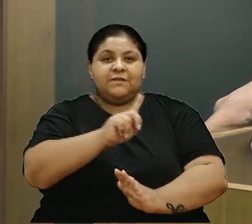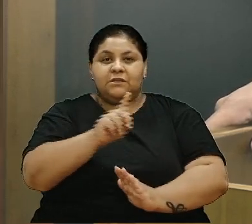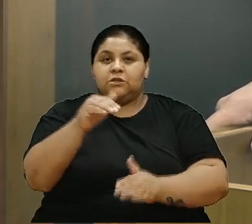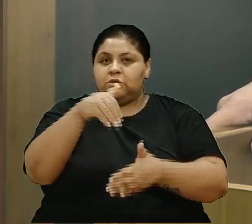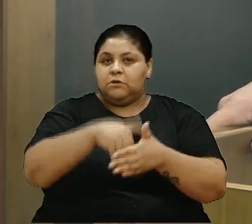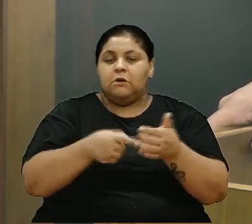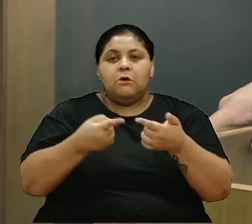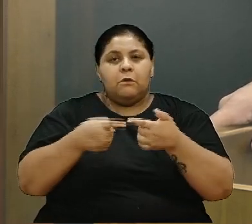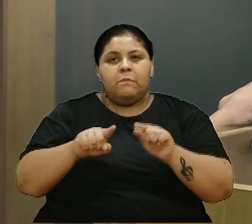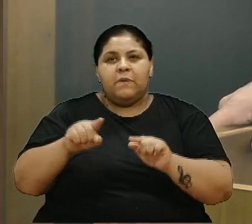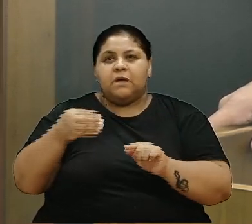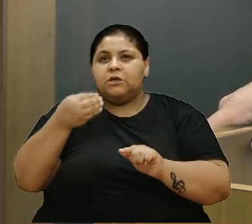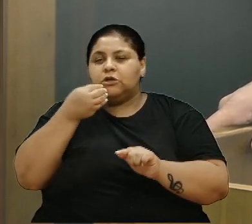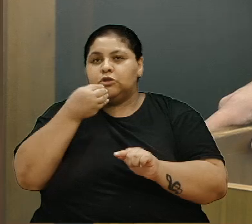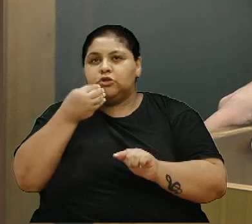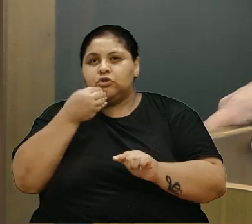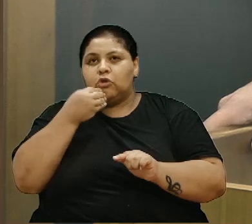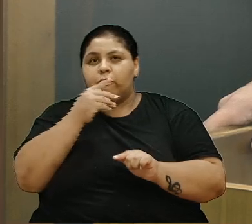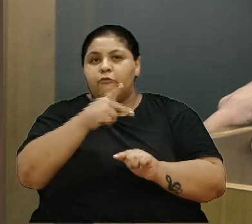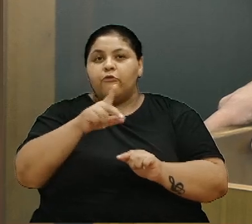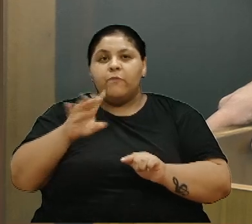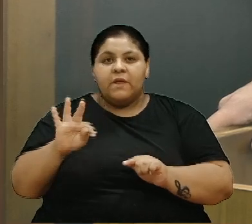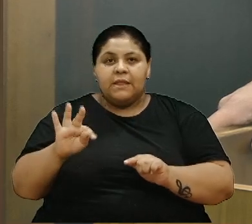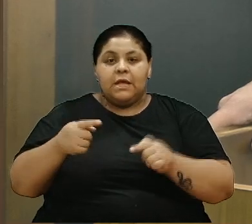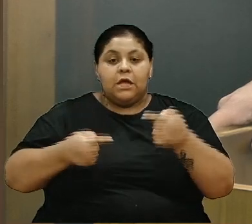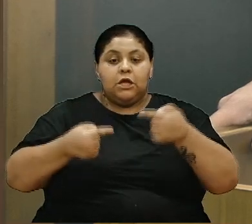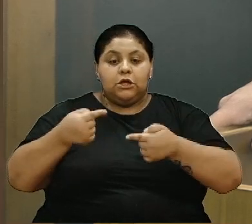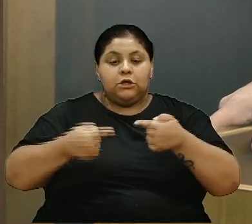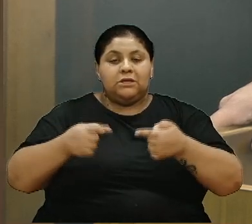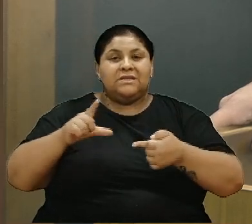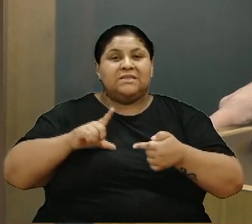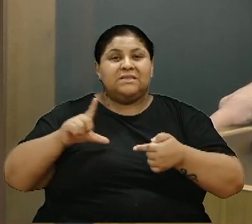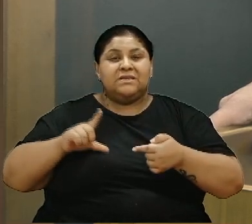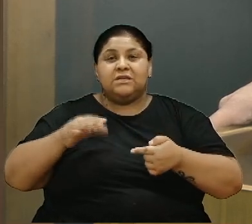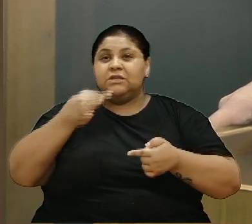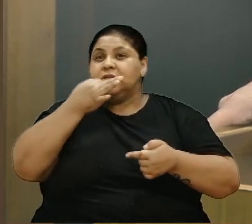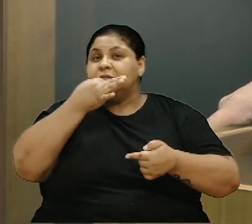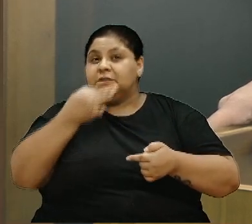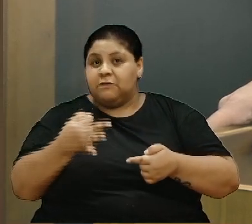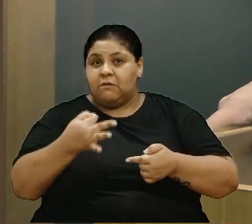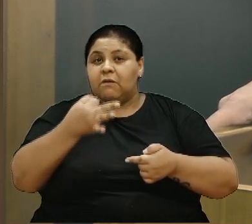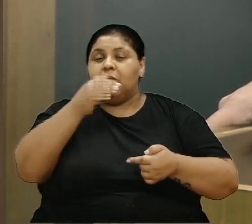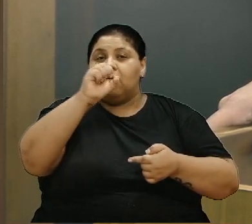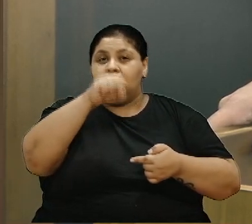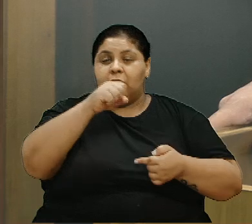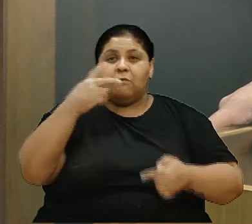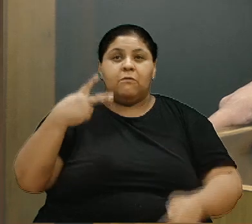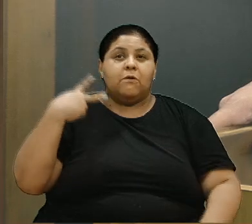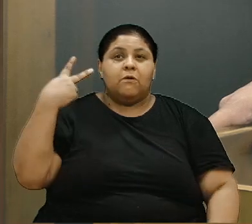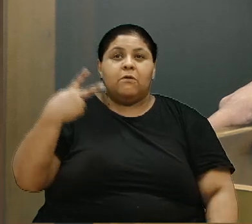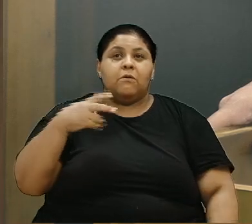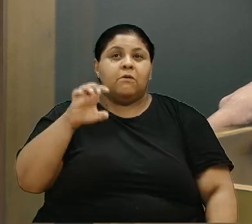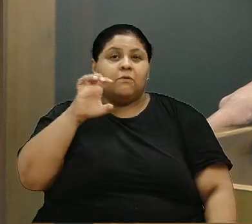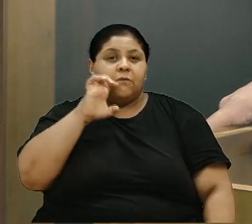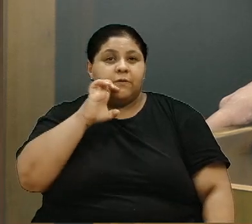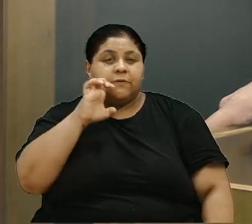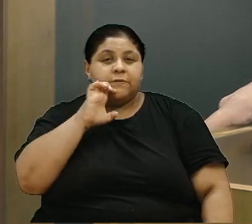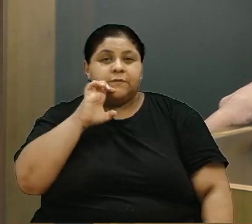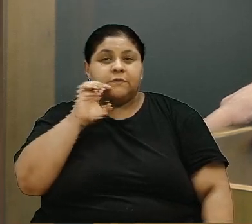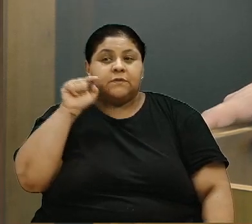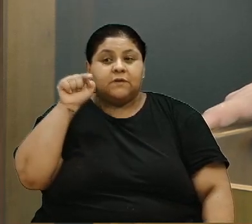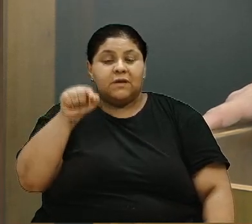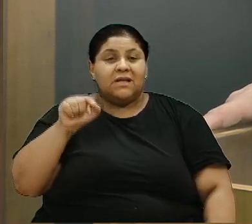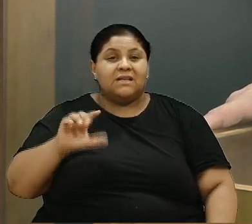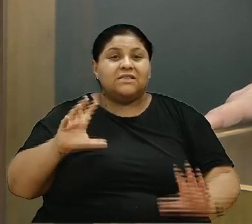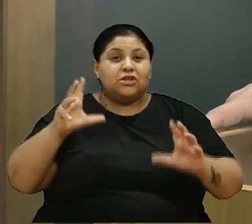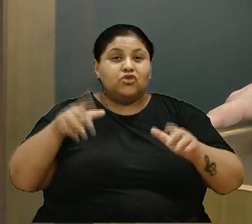PT discutimos na nossa bancada. Temos uma posição favorável, vereadora Estela, a essa e a